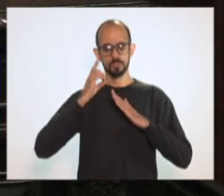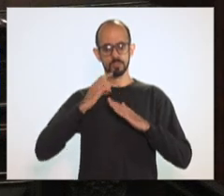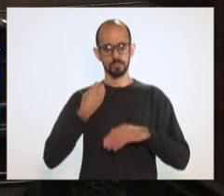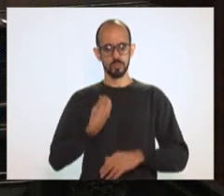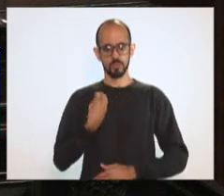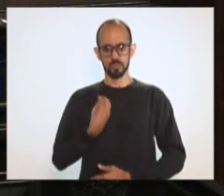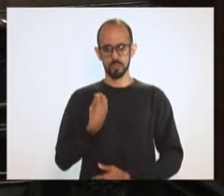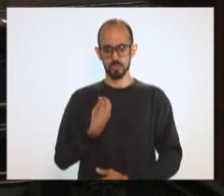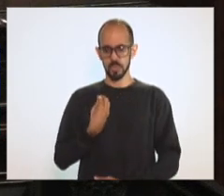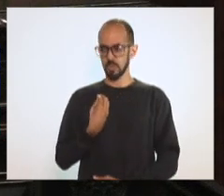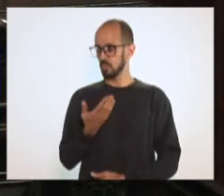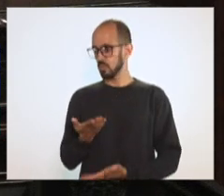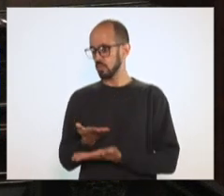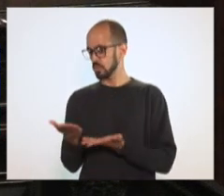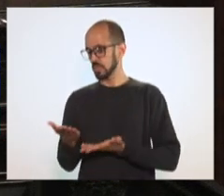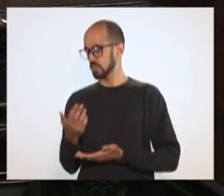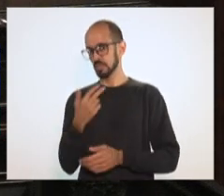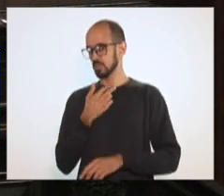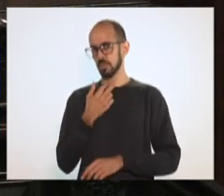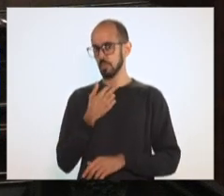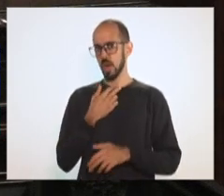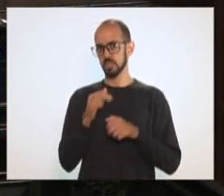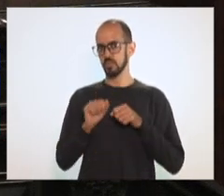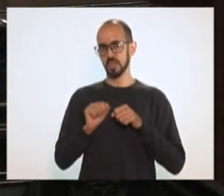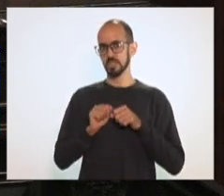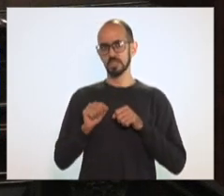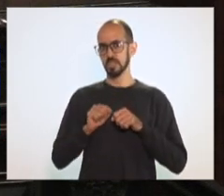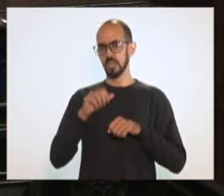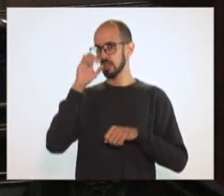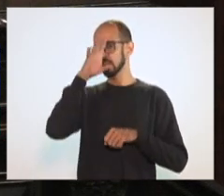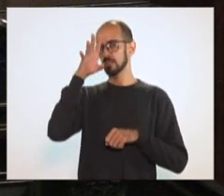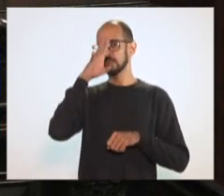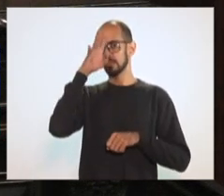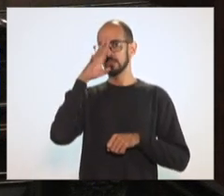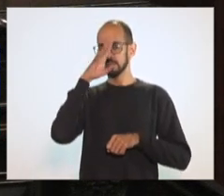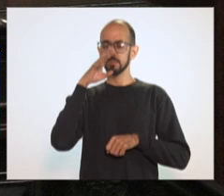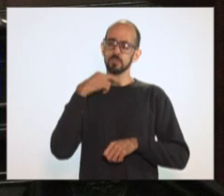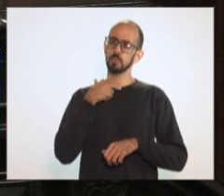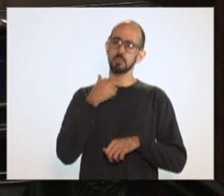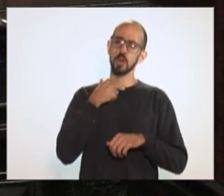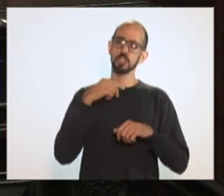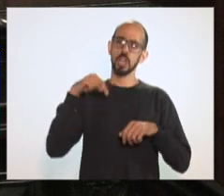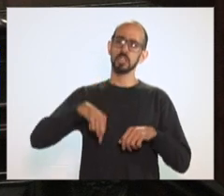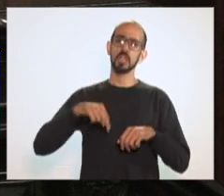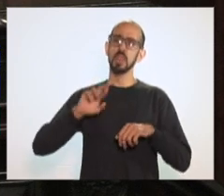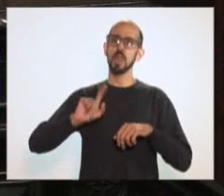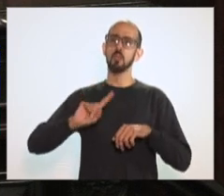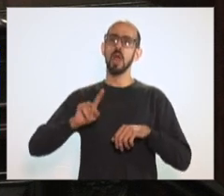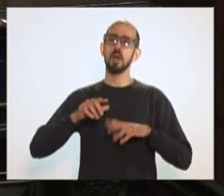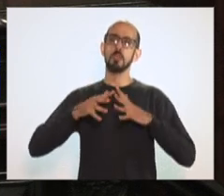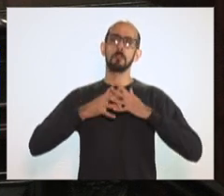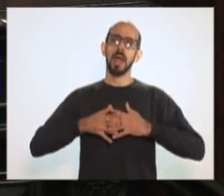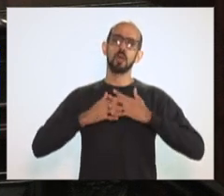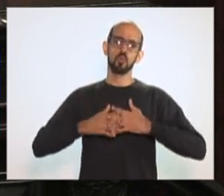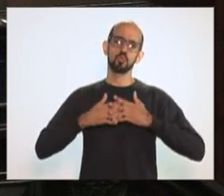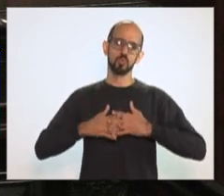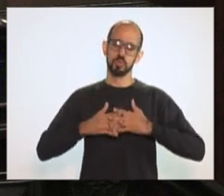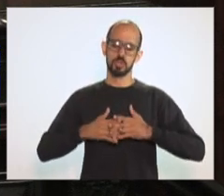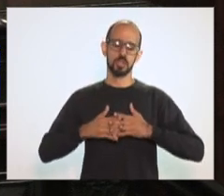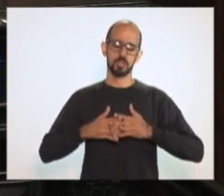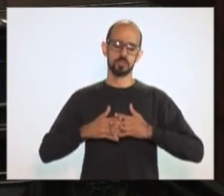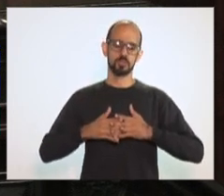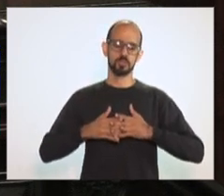vossas excelências não poderão fazer o que bem entender, isso aqui não é a casa da mãe Joana, para apresentar despesa tem que apresentar fonte de